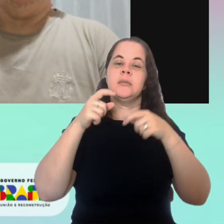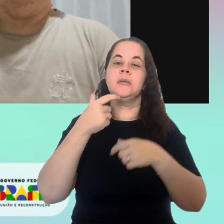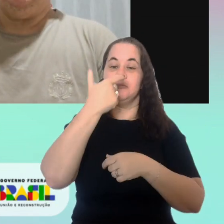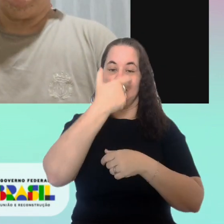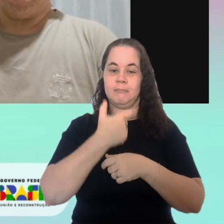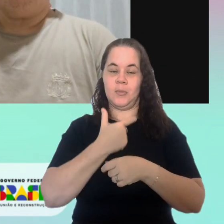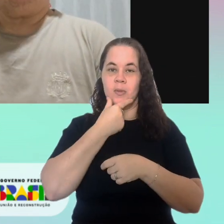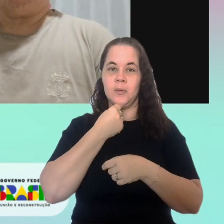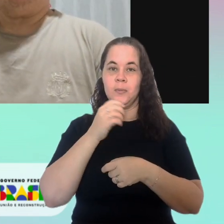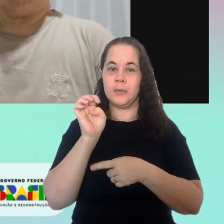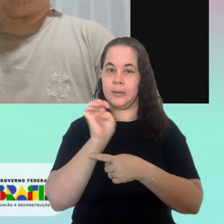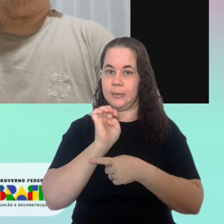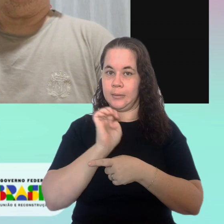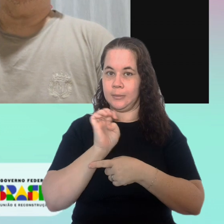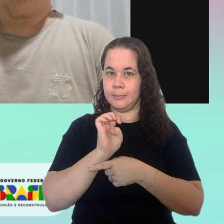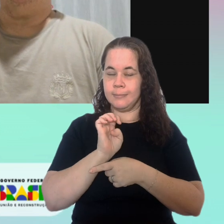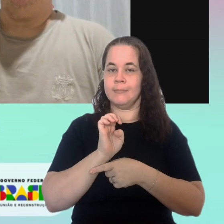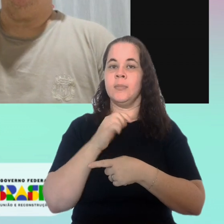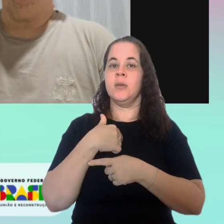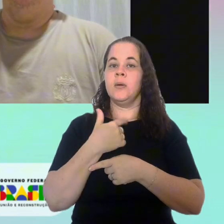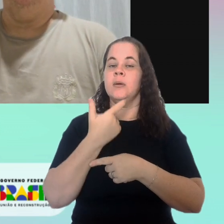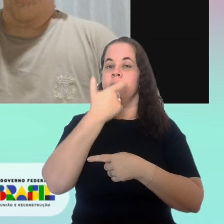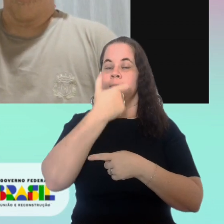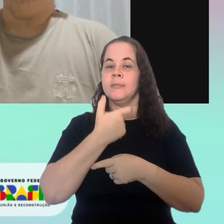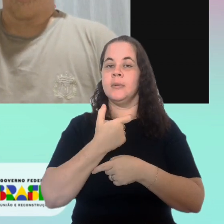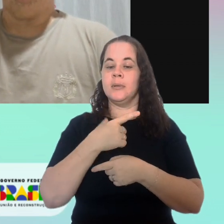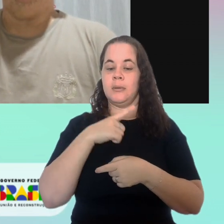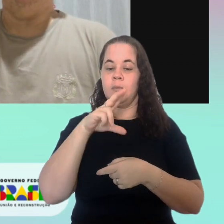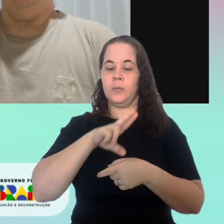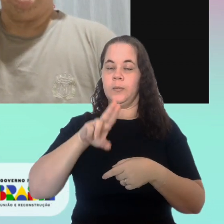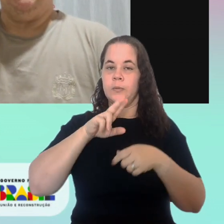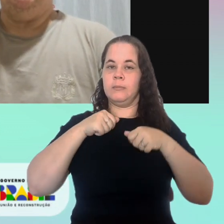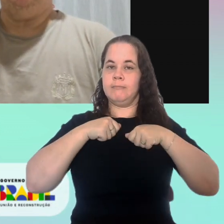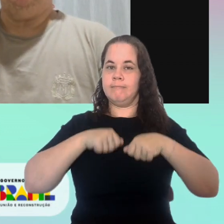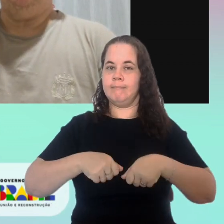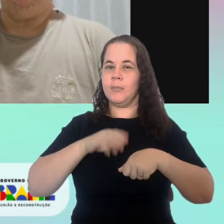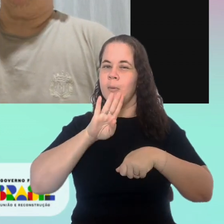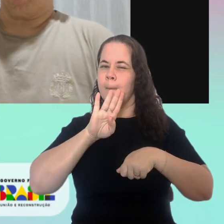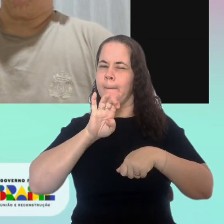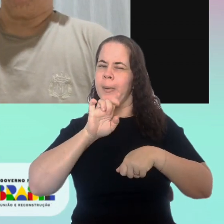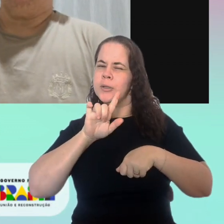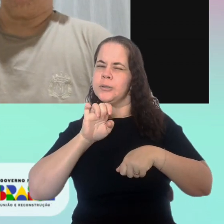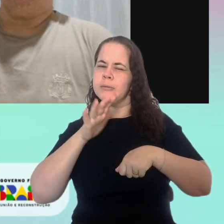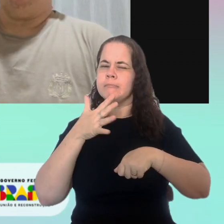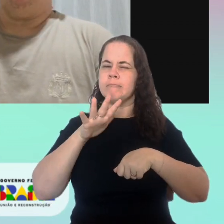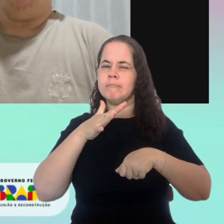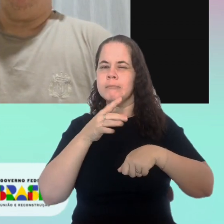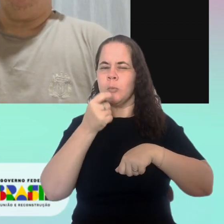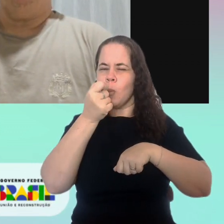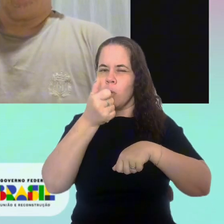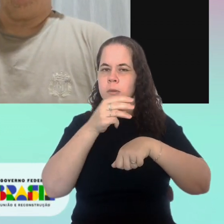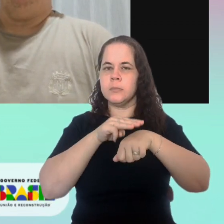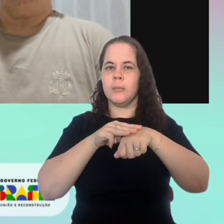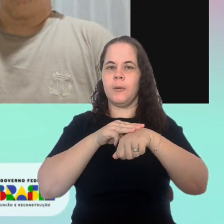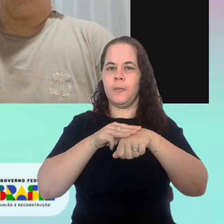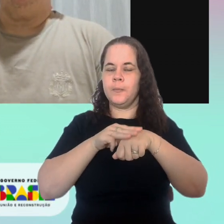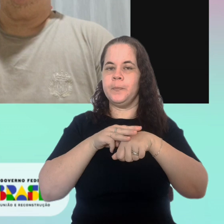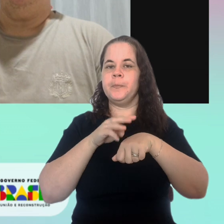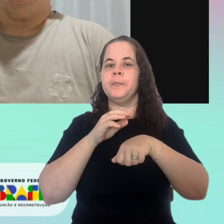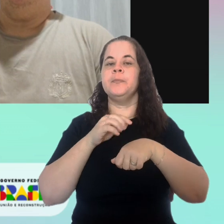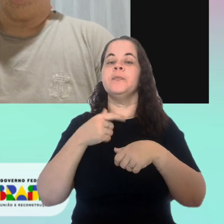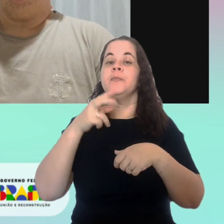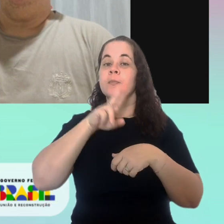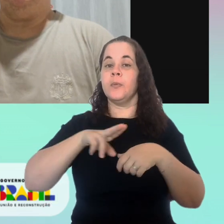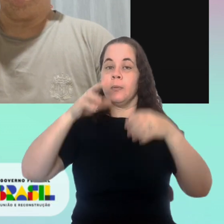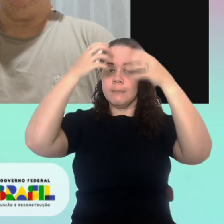um homem gay, estou de camisa bege, quase marrom, estou de